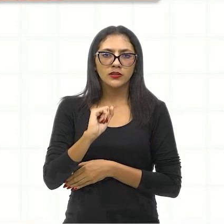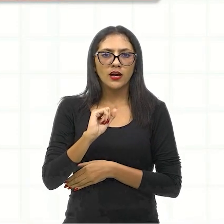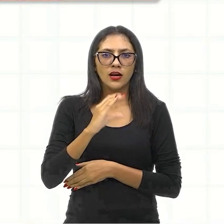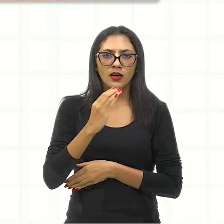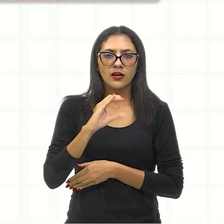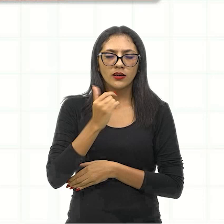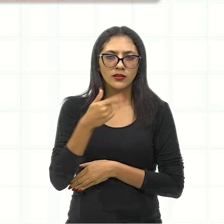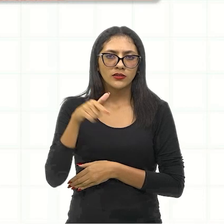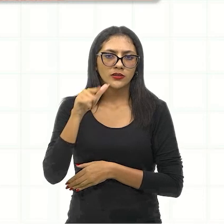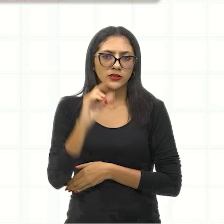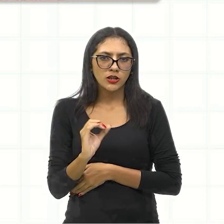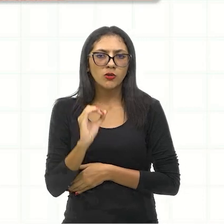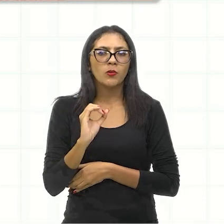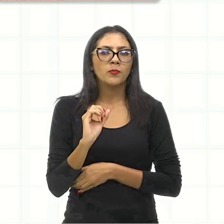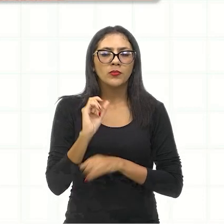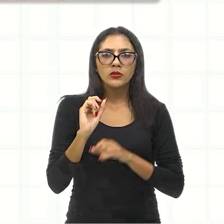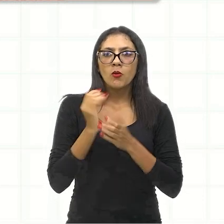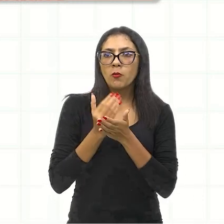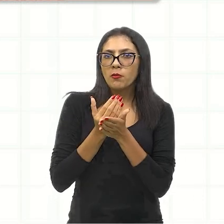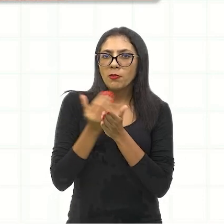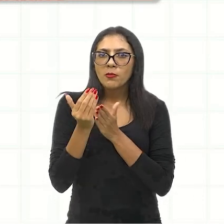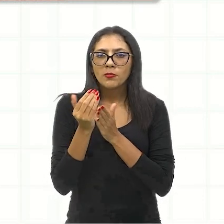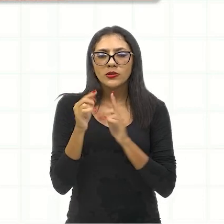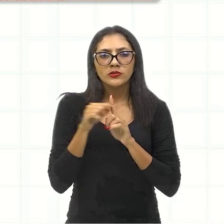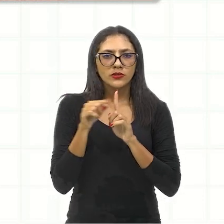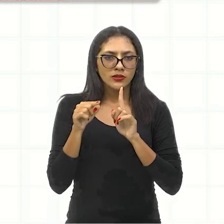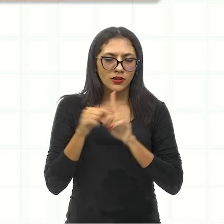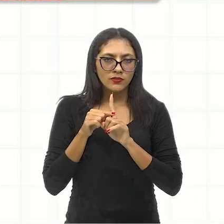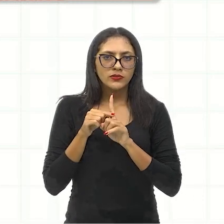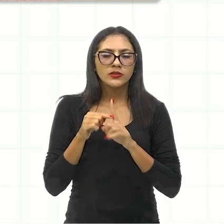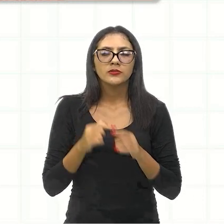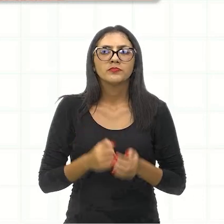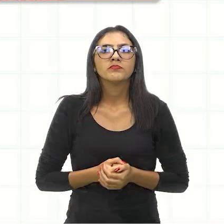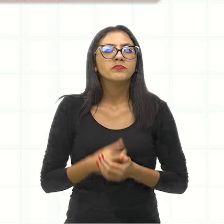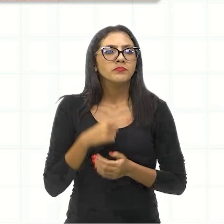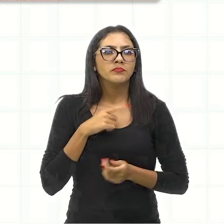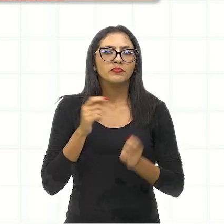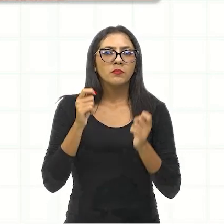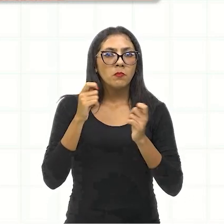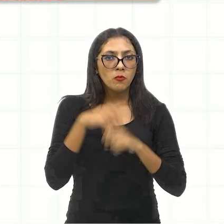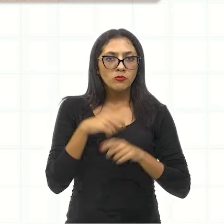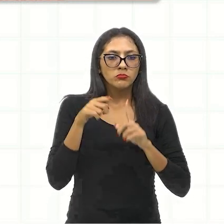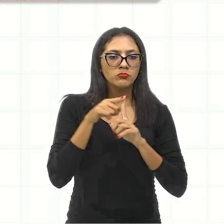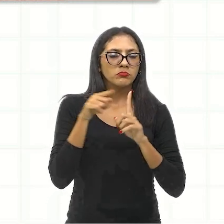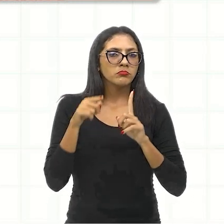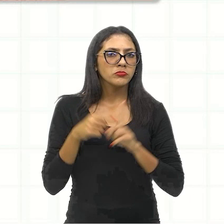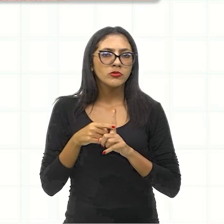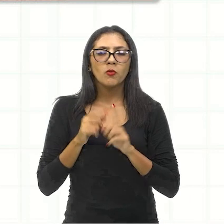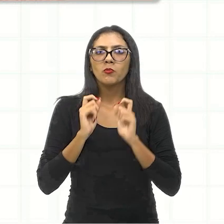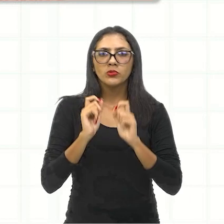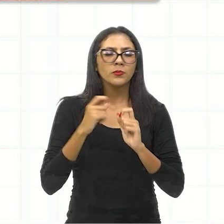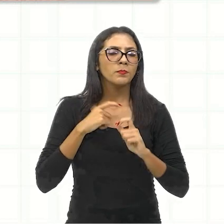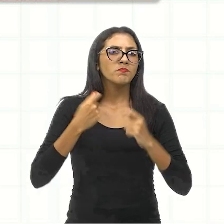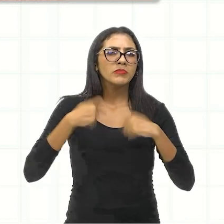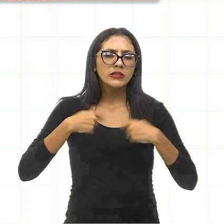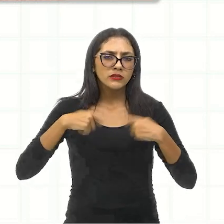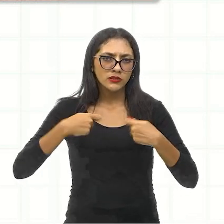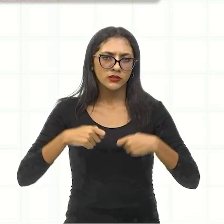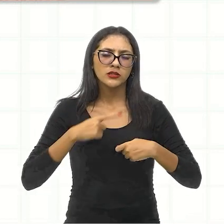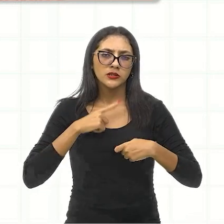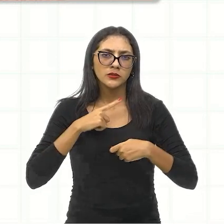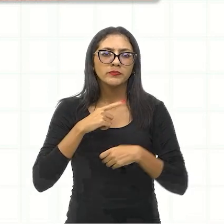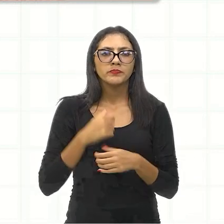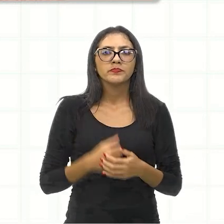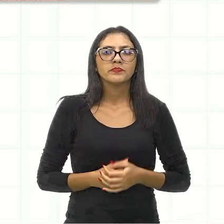gravidez. Então, olha aí, o que vai acontecer, né? Para que aconteça, então, essa gravidez, o que vai ser preciso acontecer?